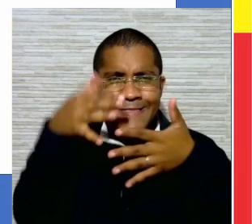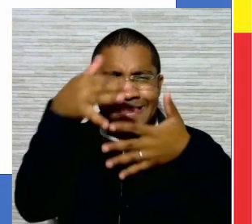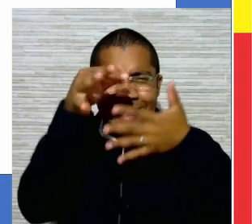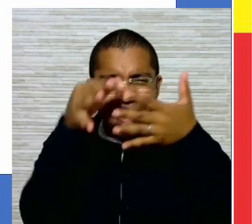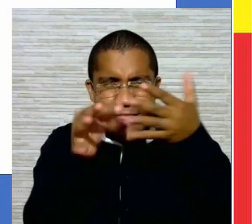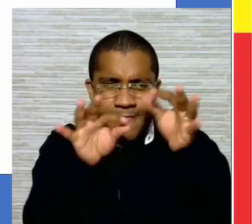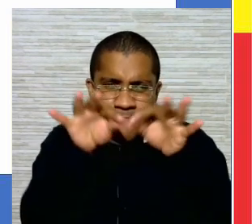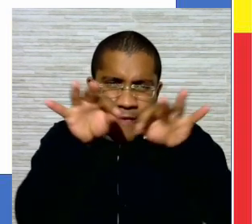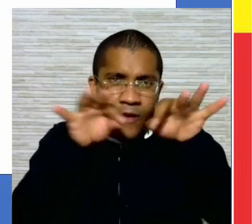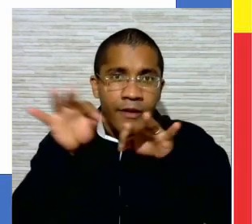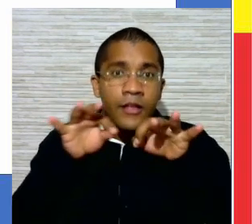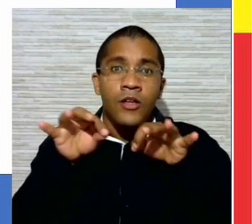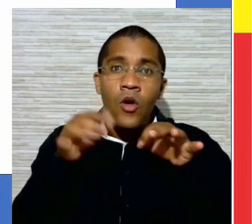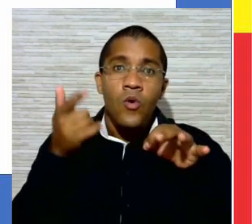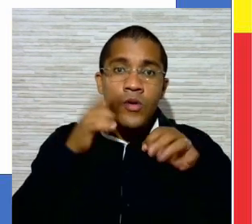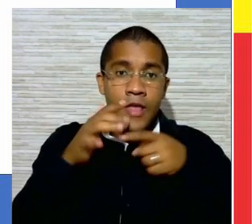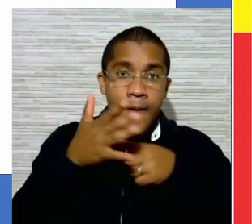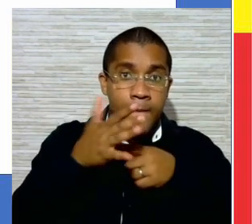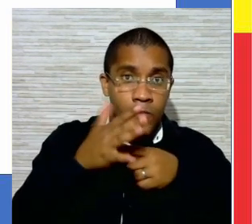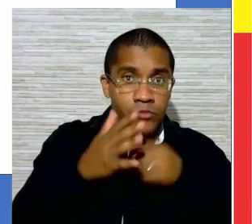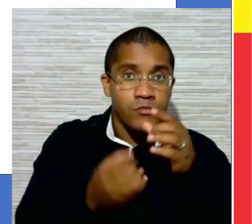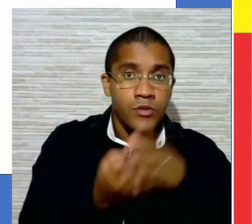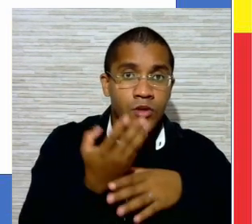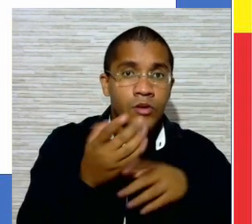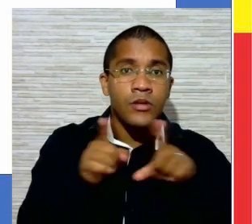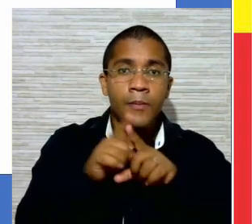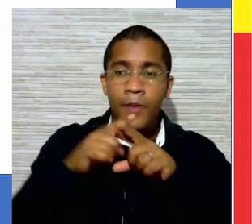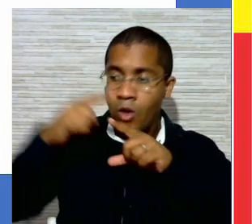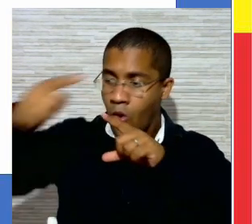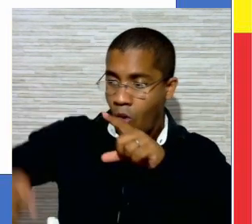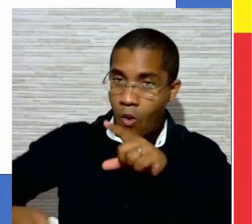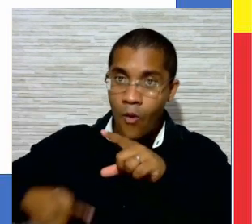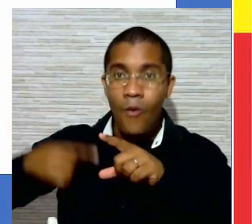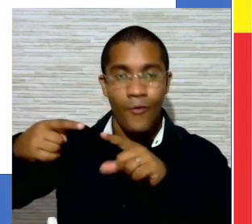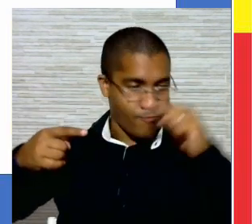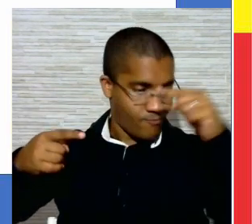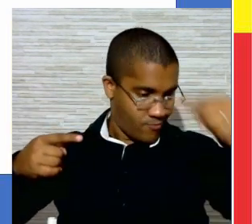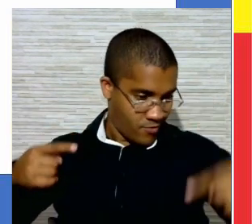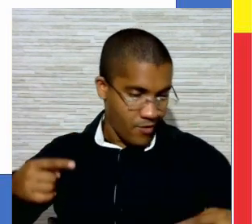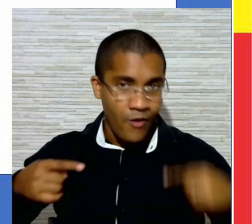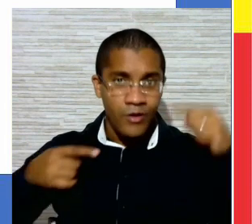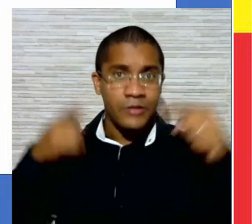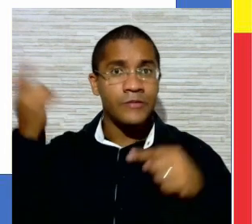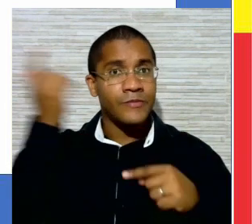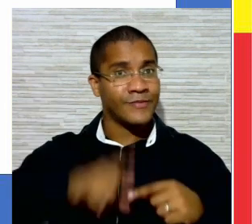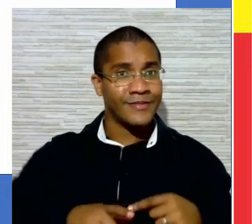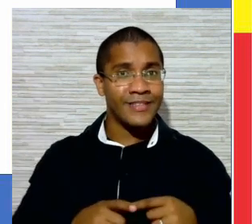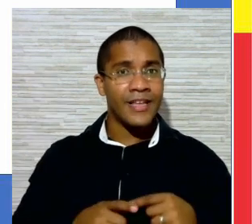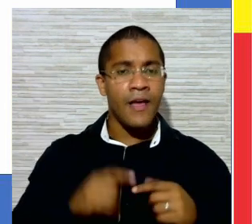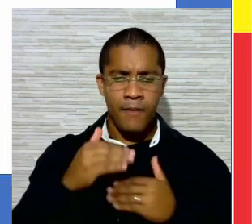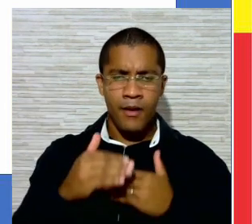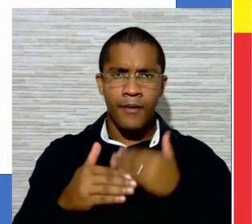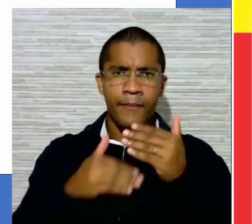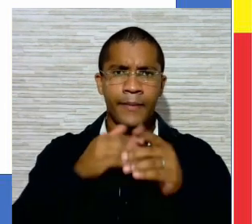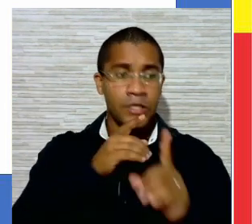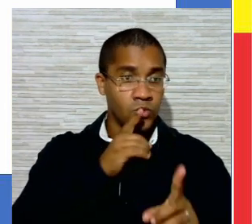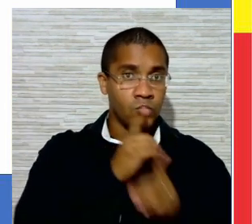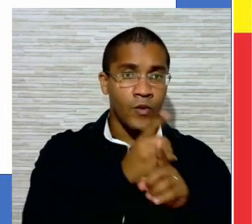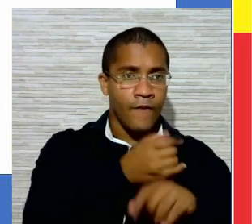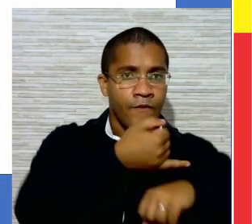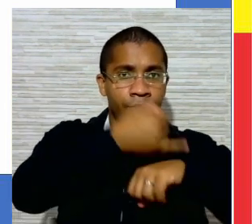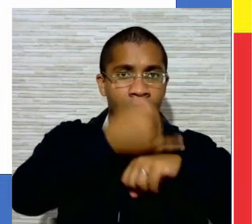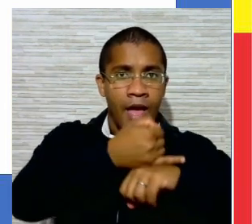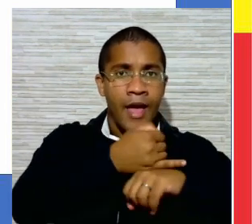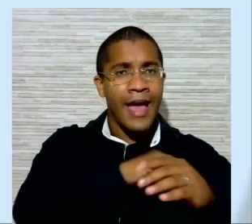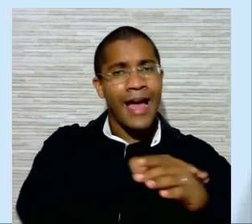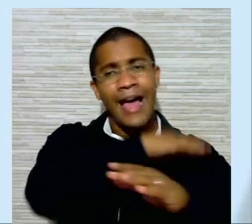refinado, agora a gente constrói também motores, também construímos roda, né? Então essa evolução, né, desde o descobrimento